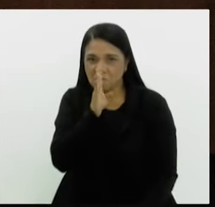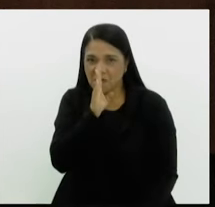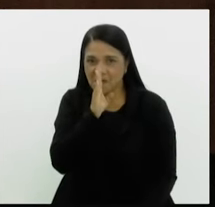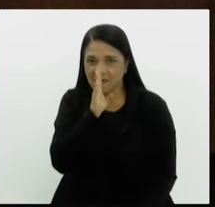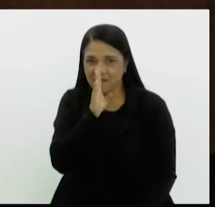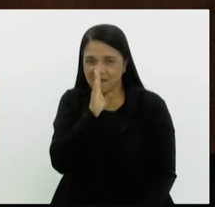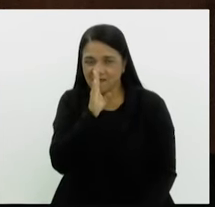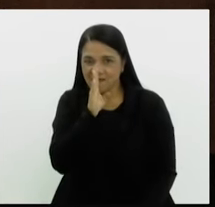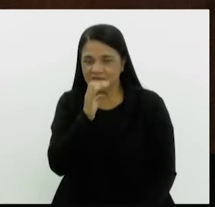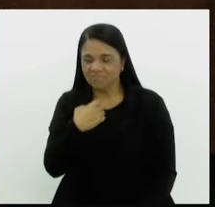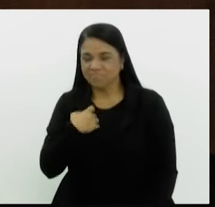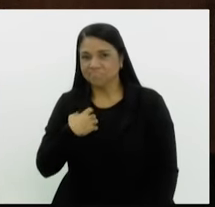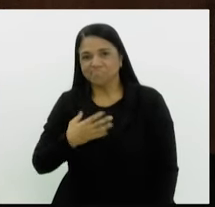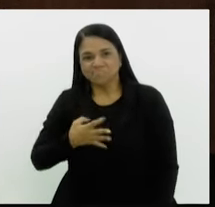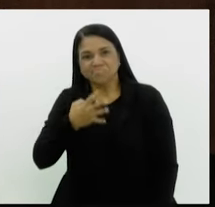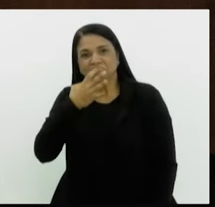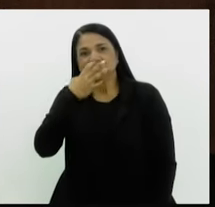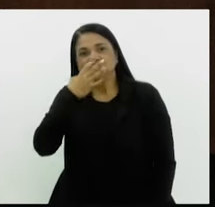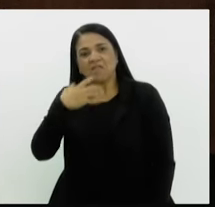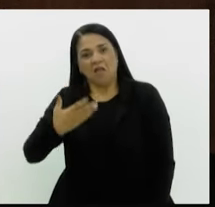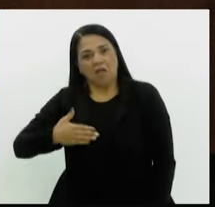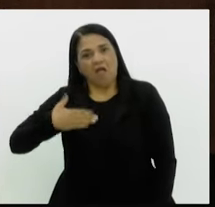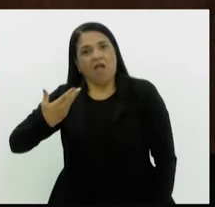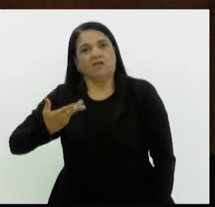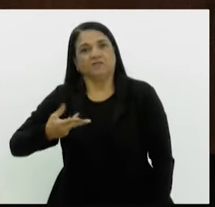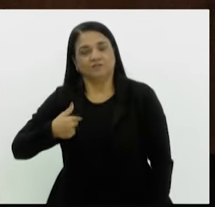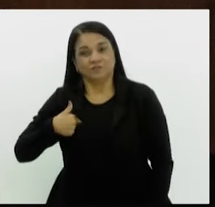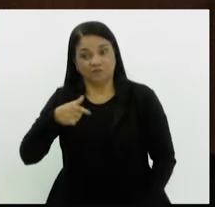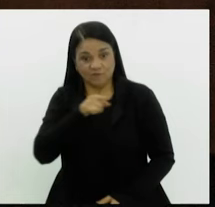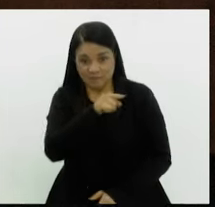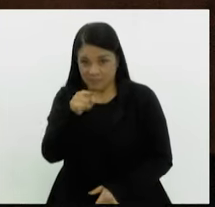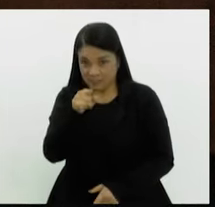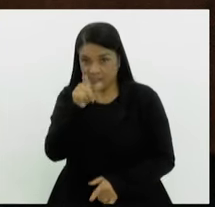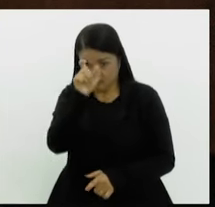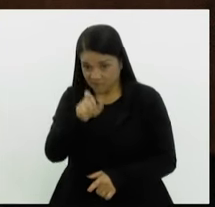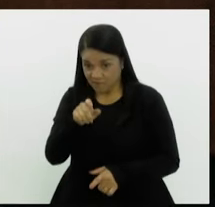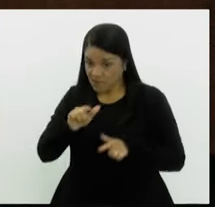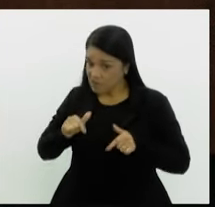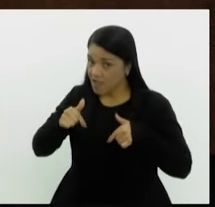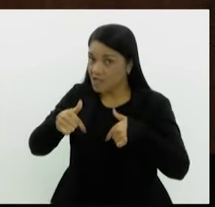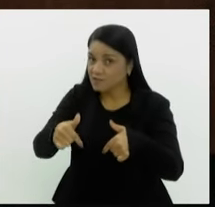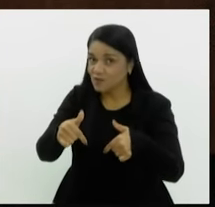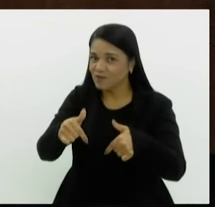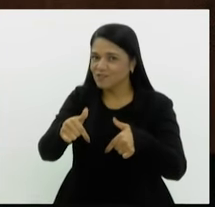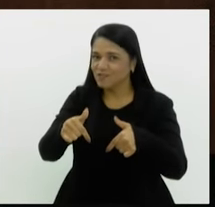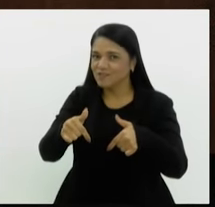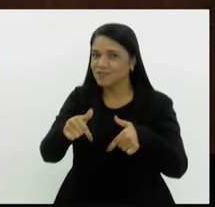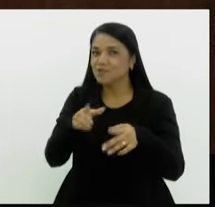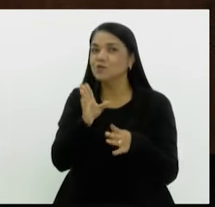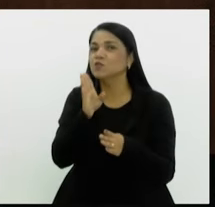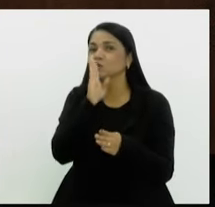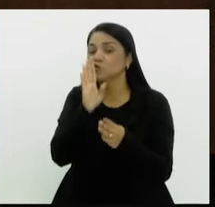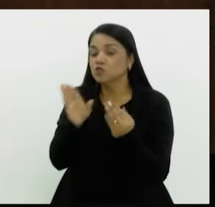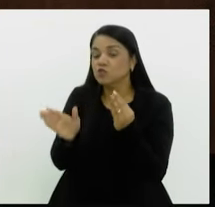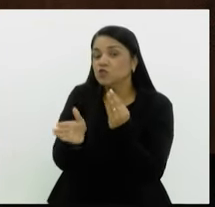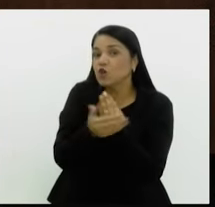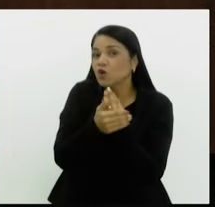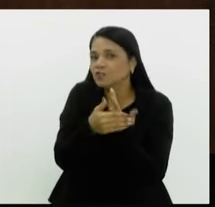coisa espantosa. Eu não sei, ONGs, né? Vossa Excelência está falando das ações, mas também tem as omissões. Não é verdade?